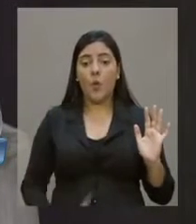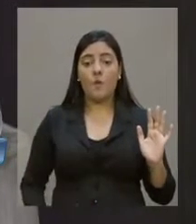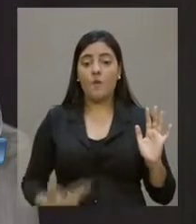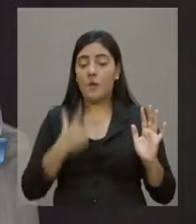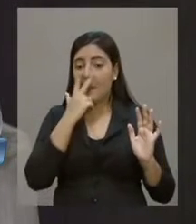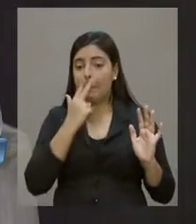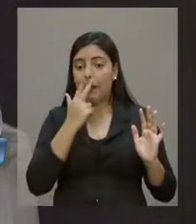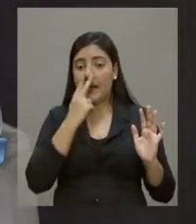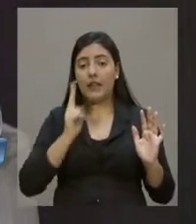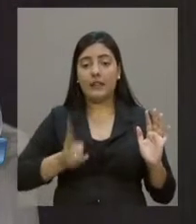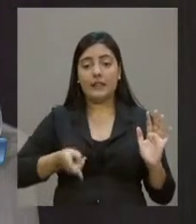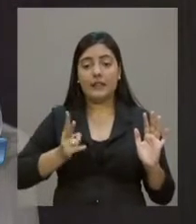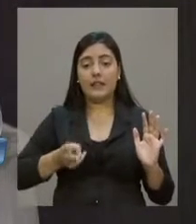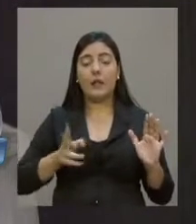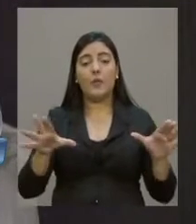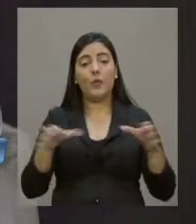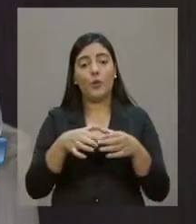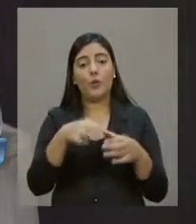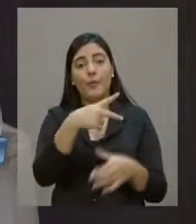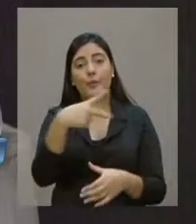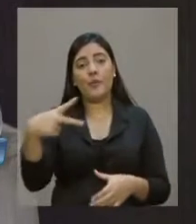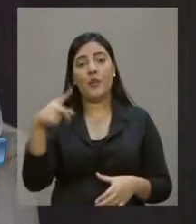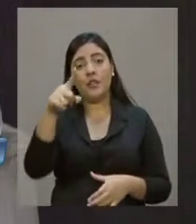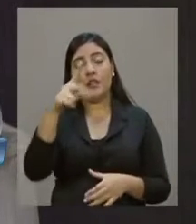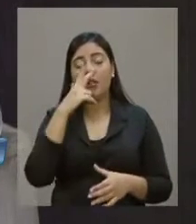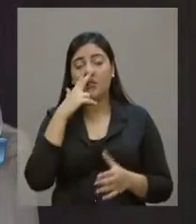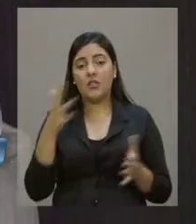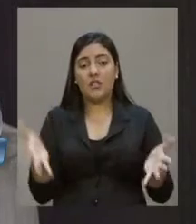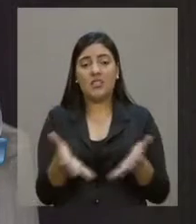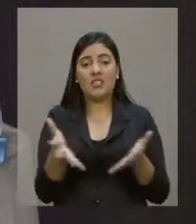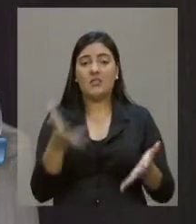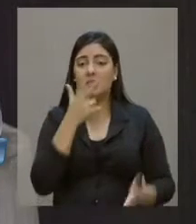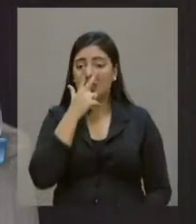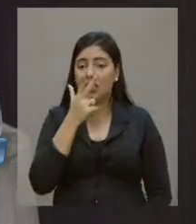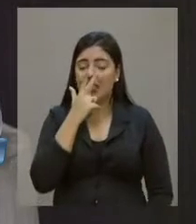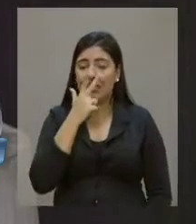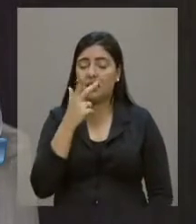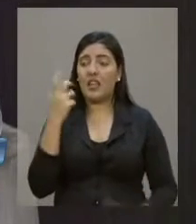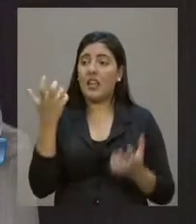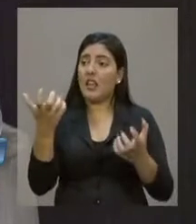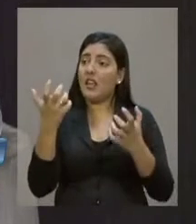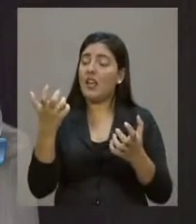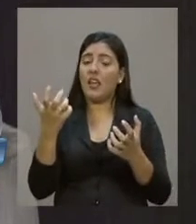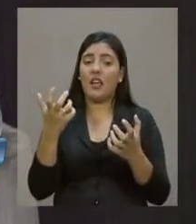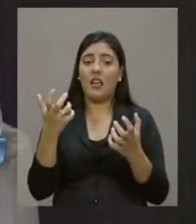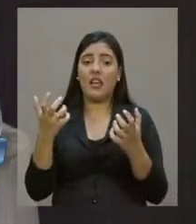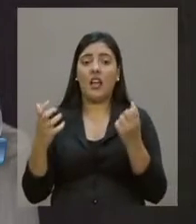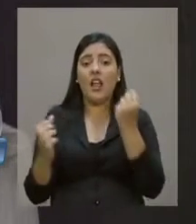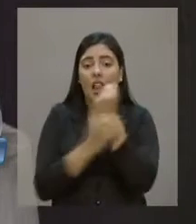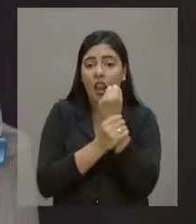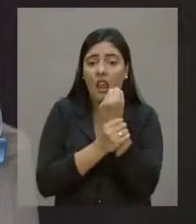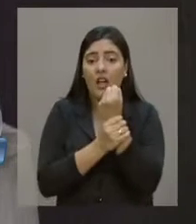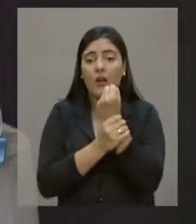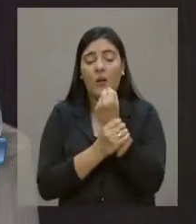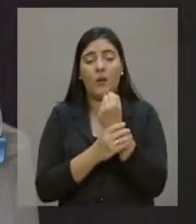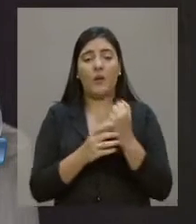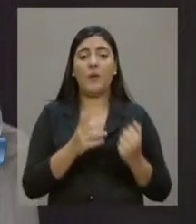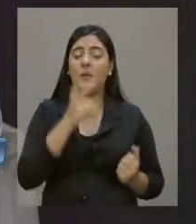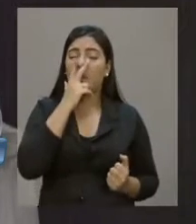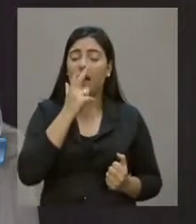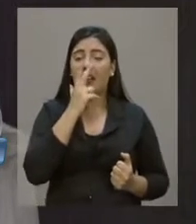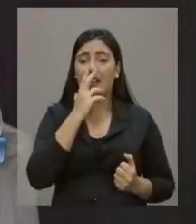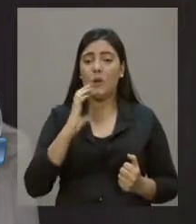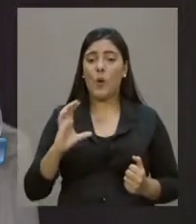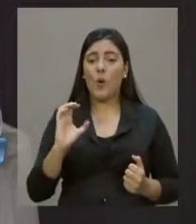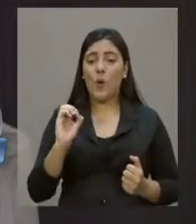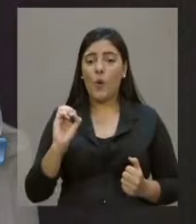a todo tempo, ele estimula o polemismo conservador para manter a lealdade dos seus